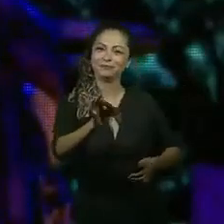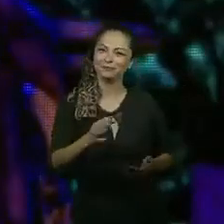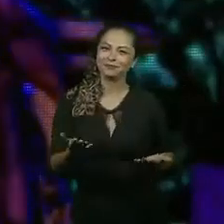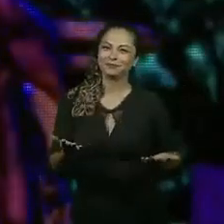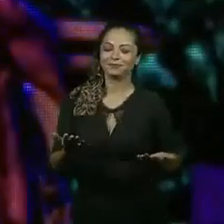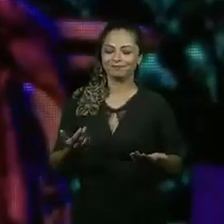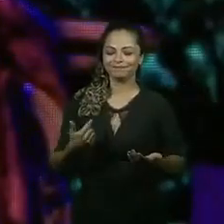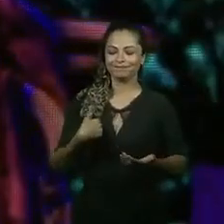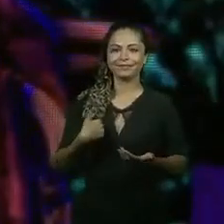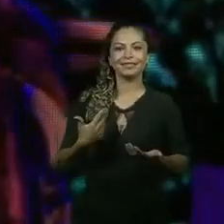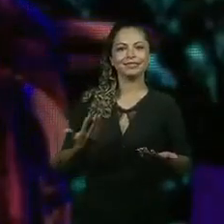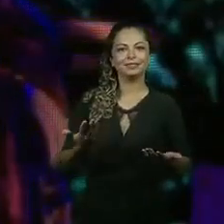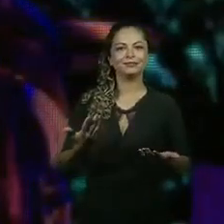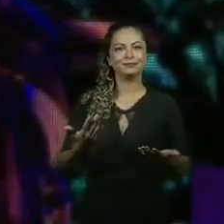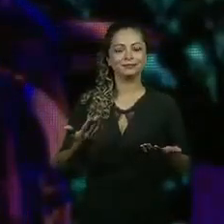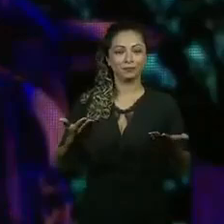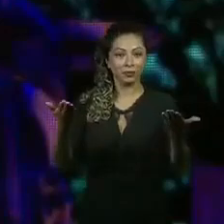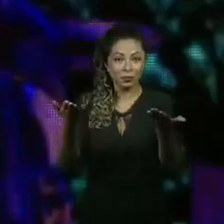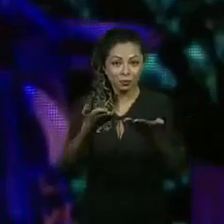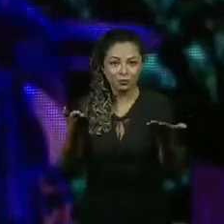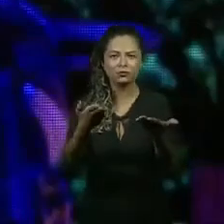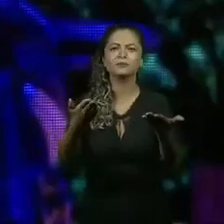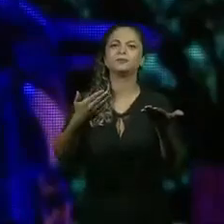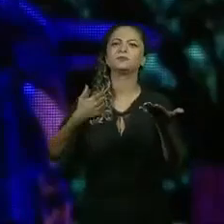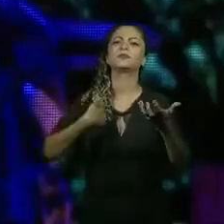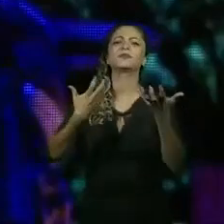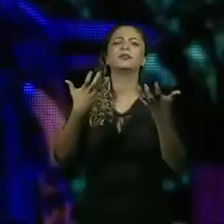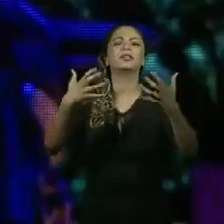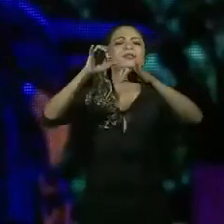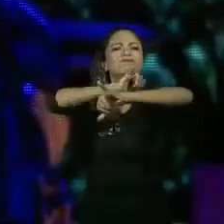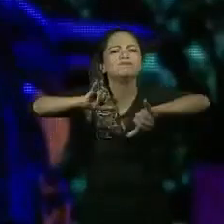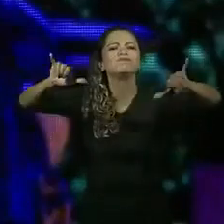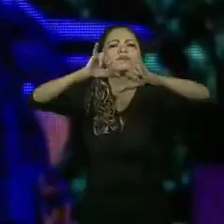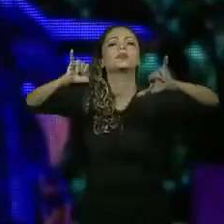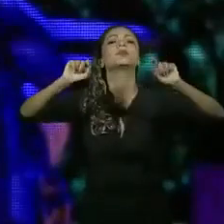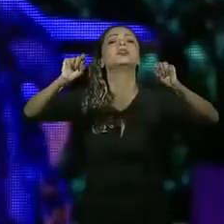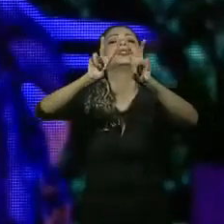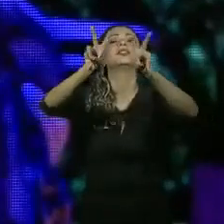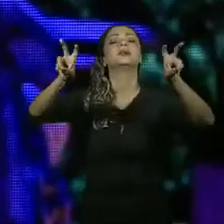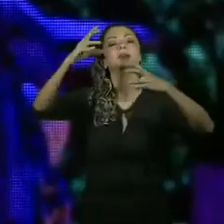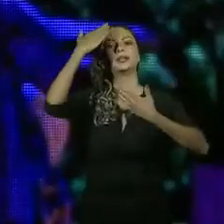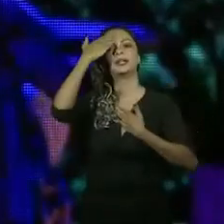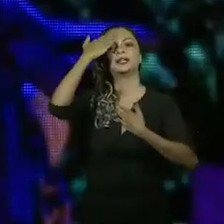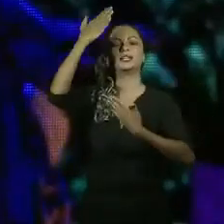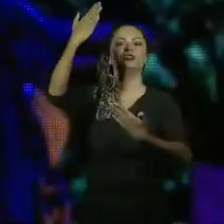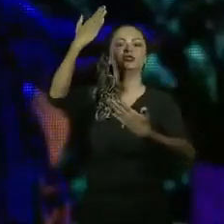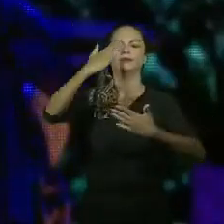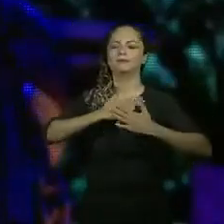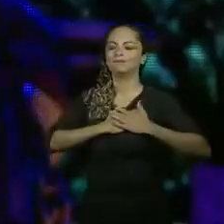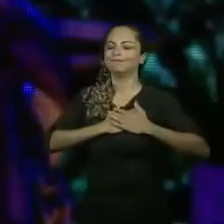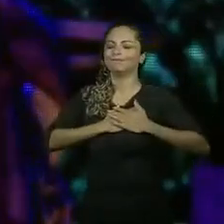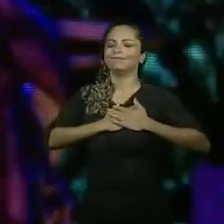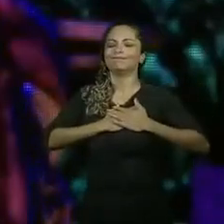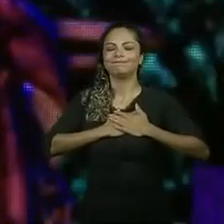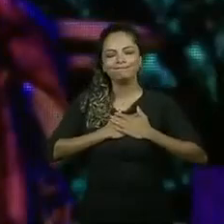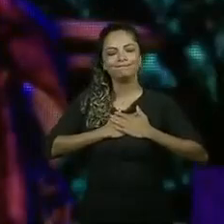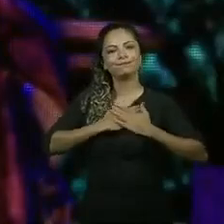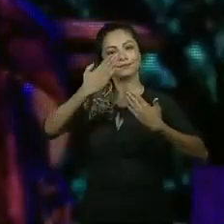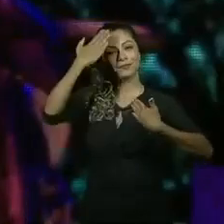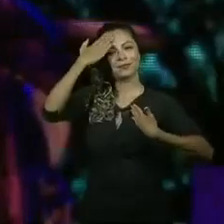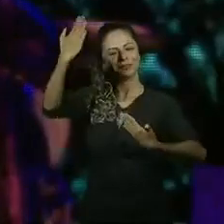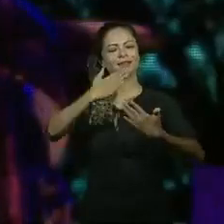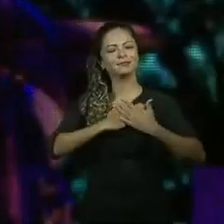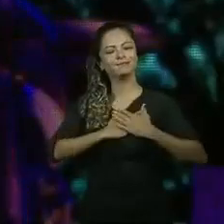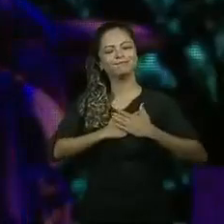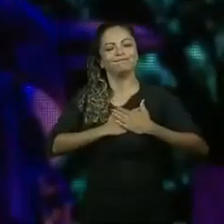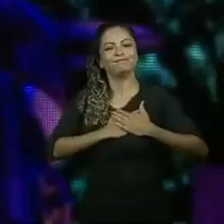muito nessa palavra hoje, Luciele de Lins, que é gratidão. mesmo. Amém, Gratidão Marcelo. eterna, tudo